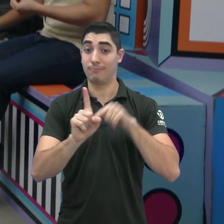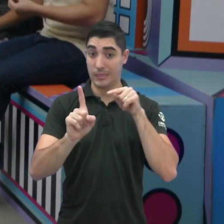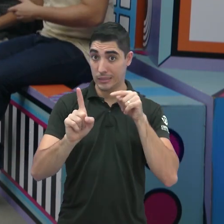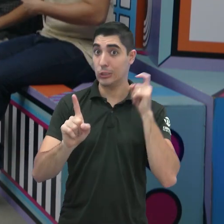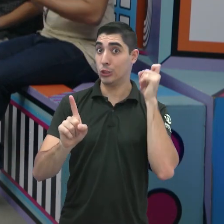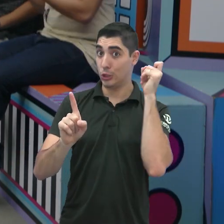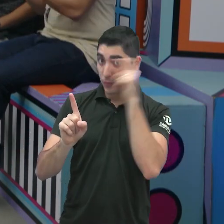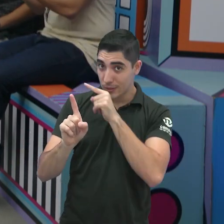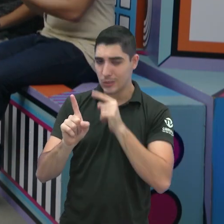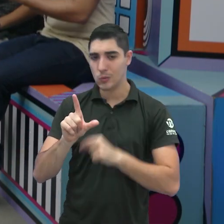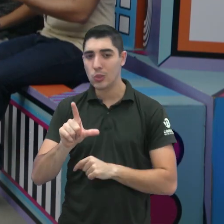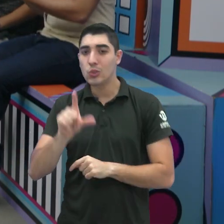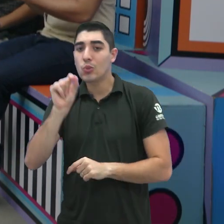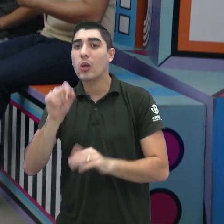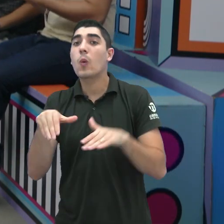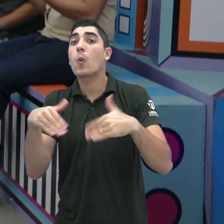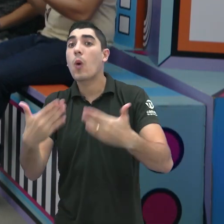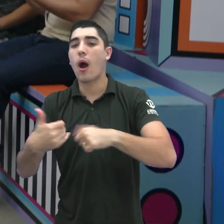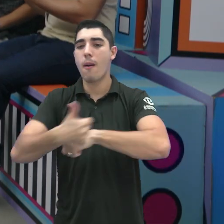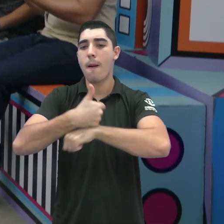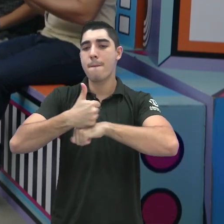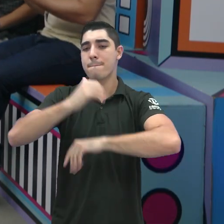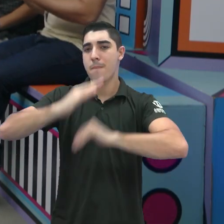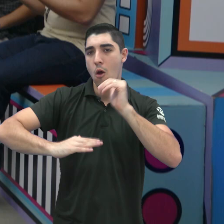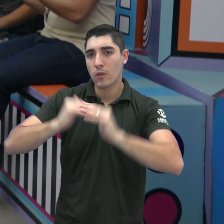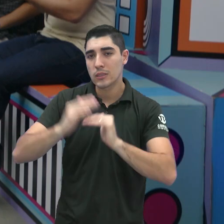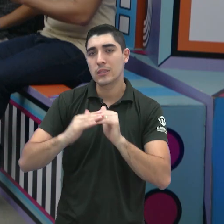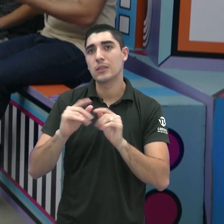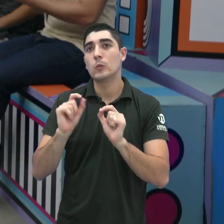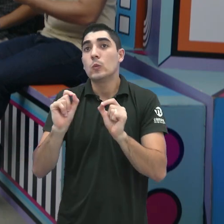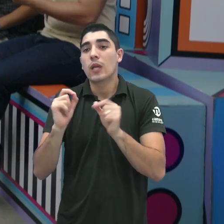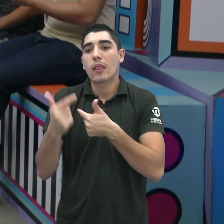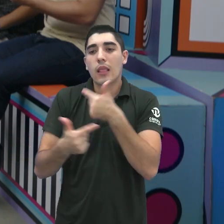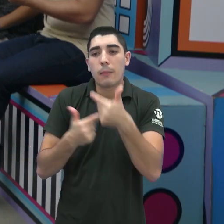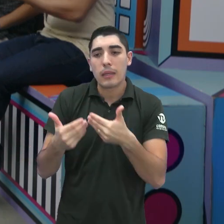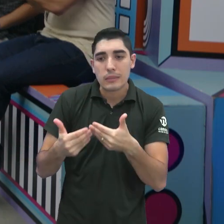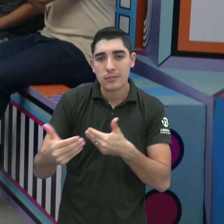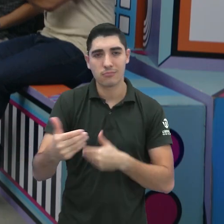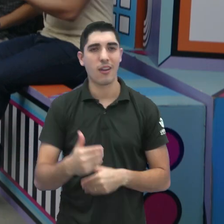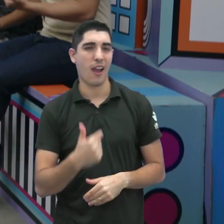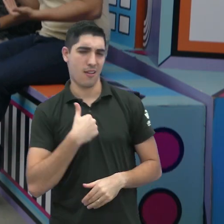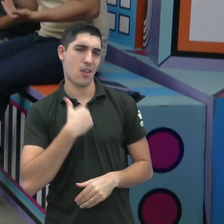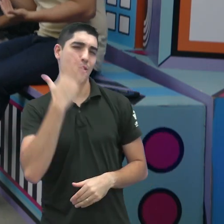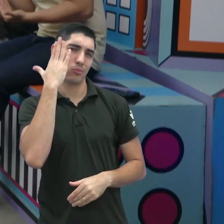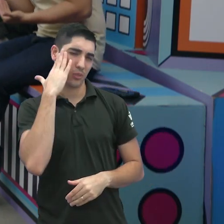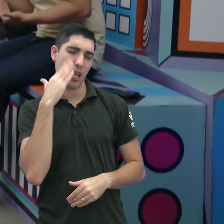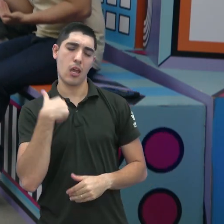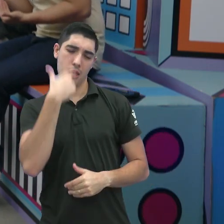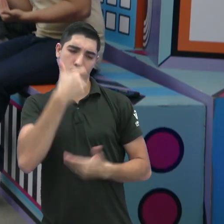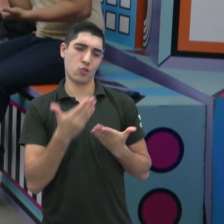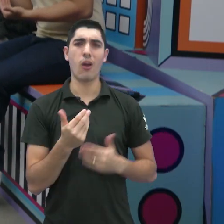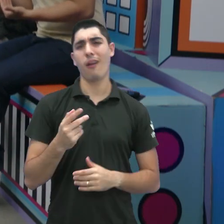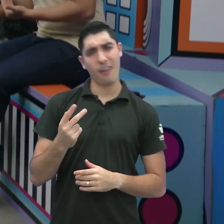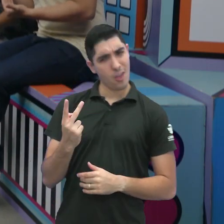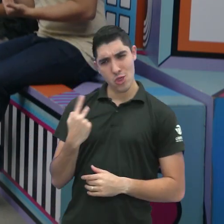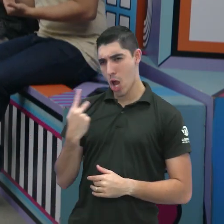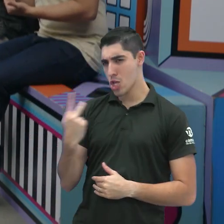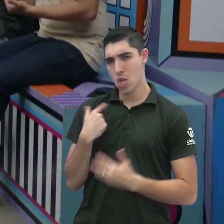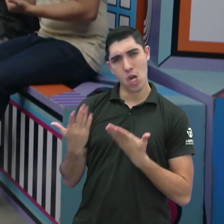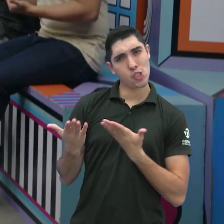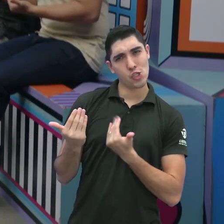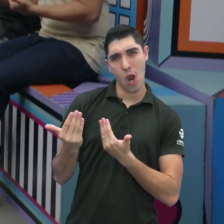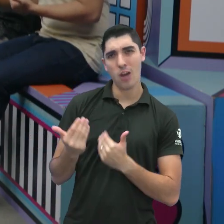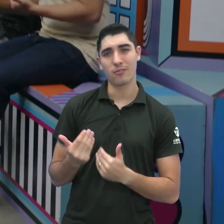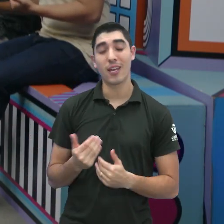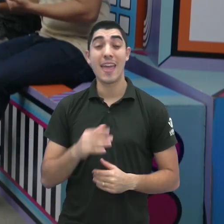delicado, da escolha da profissão, da escolha da carreira. Sei como é que é, eu sou dúvidas. jovem ainda, entendeu? Nós Faço. somos jovens Nossa, ainda. A juventude